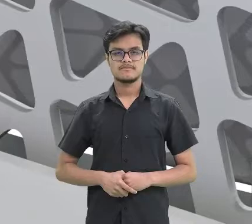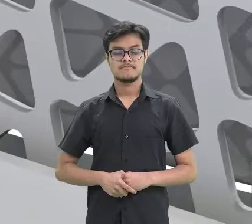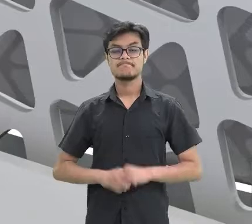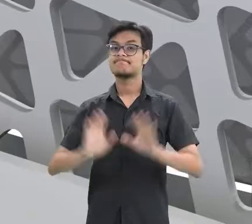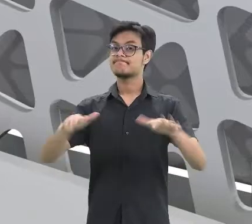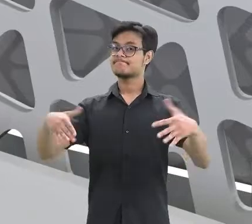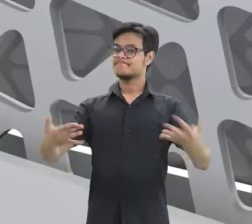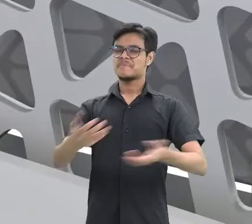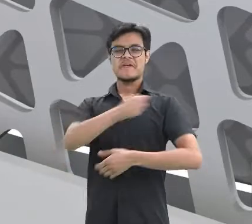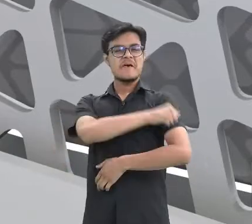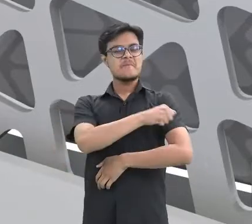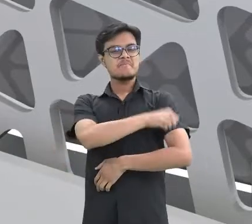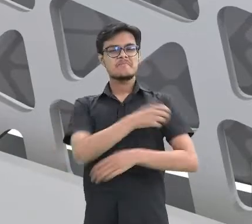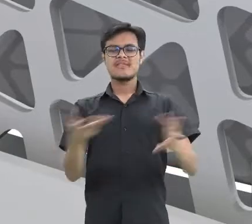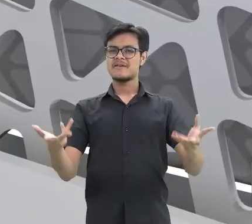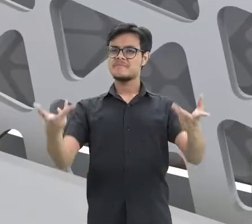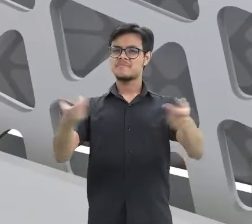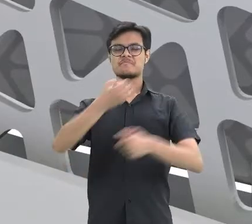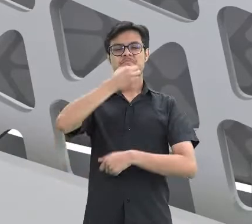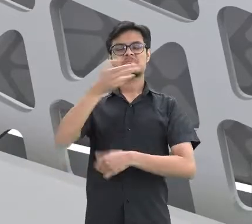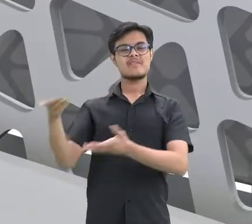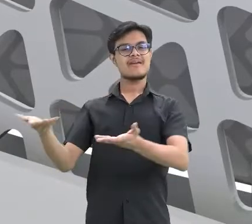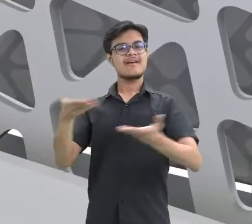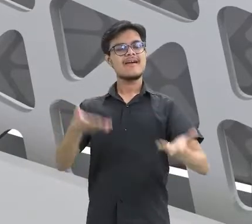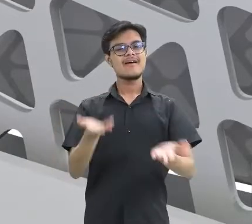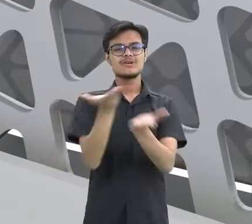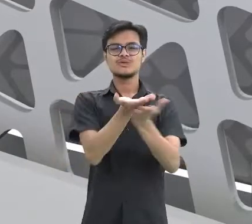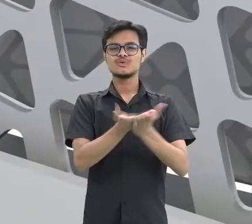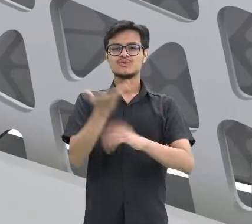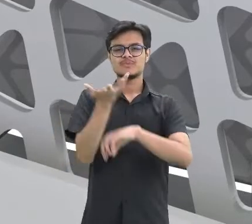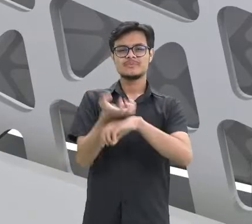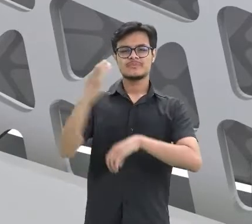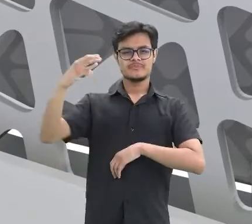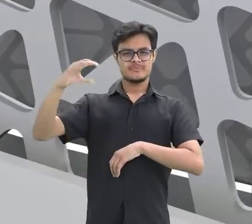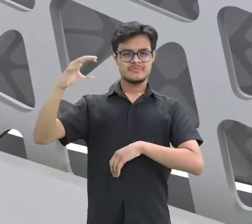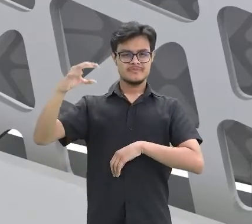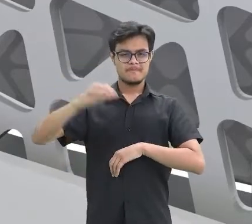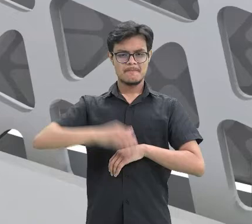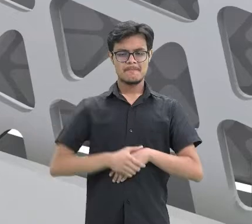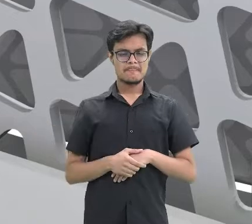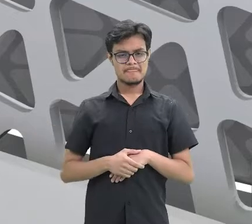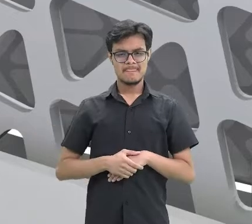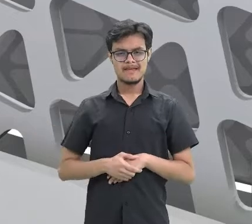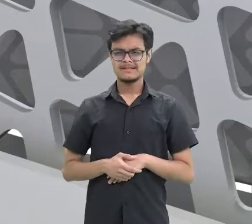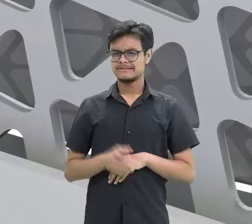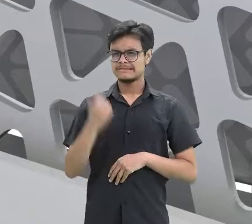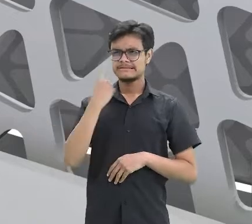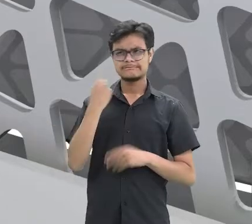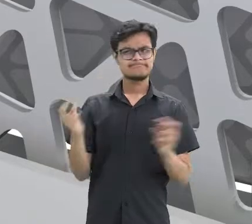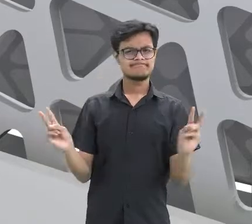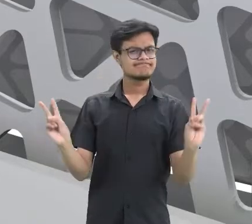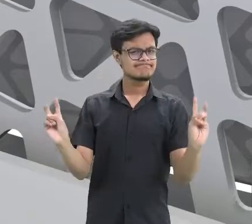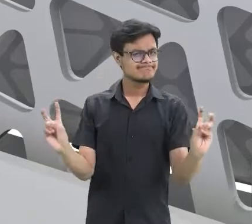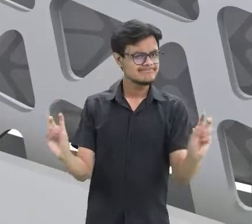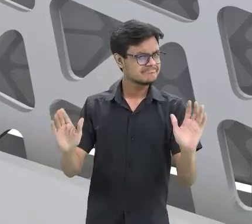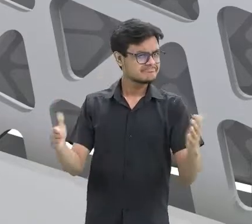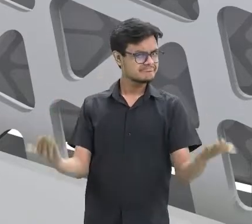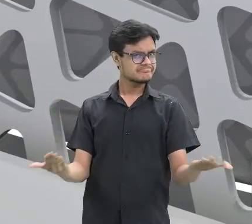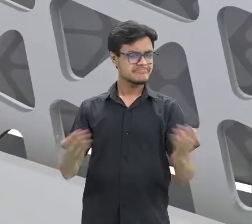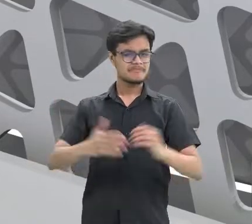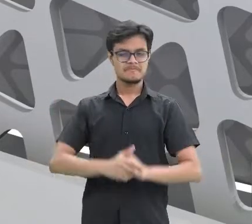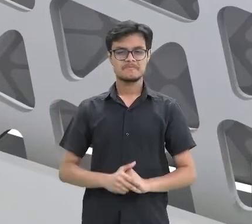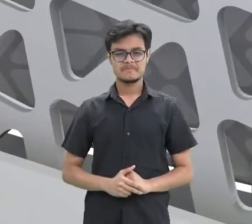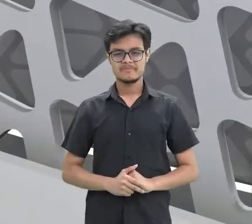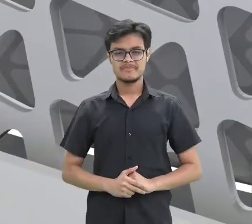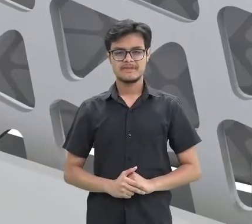Ok, queridos, sejam todos bem-vindos à nossa aula de ciências. Vamos dar uma olhada aí no nosso conteúdo,